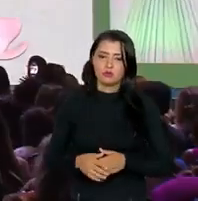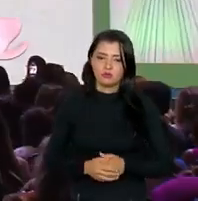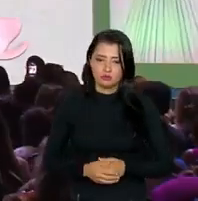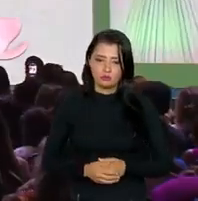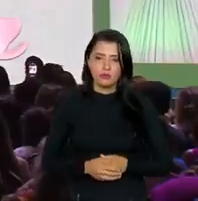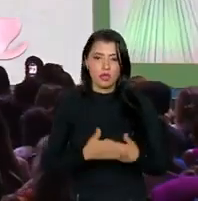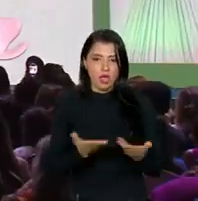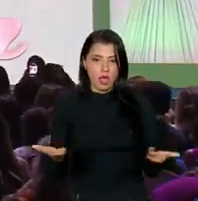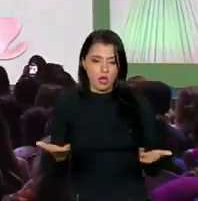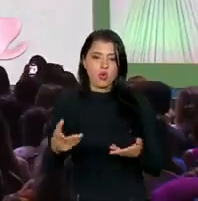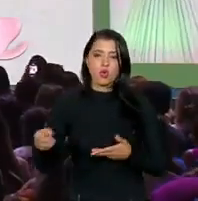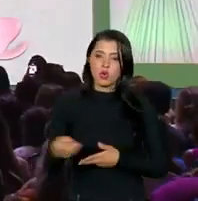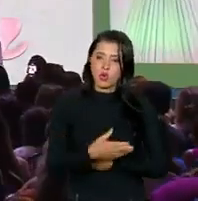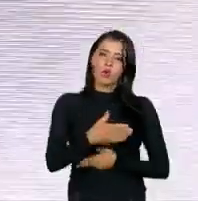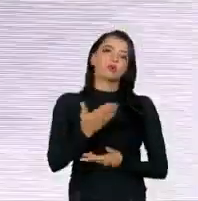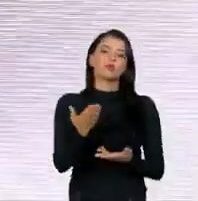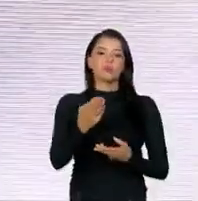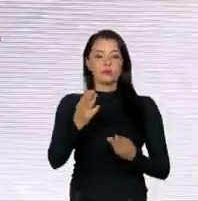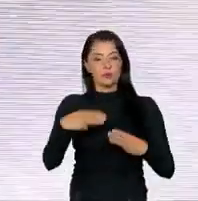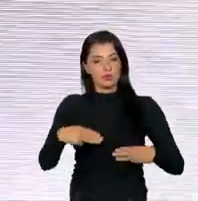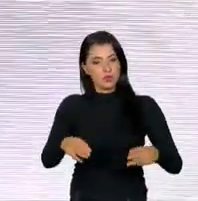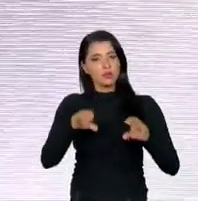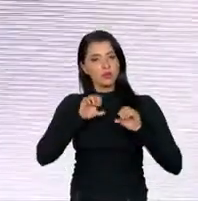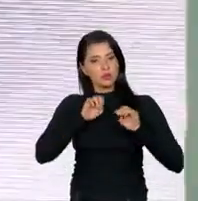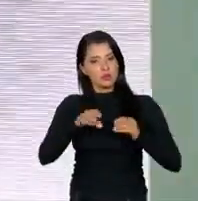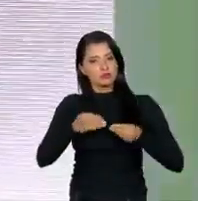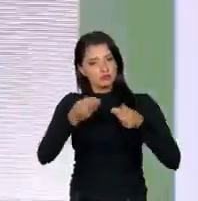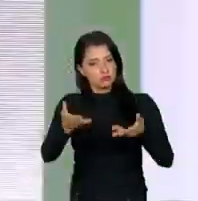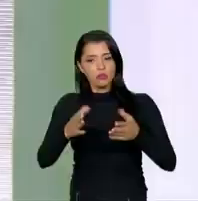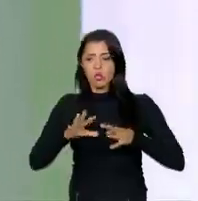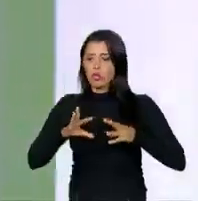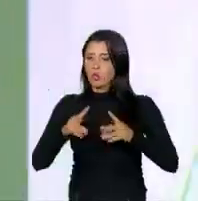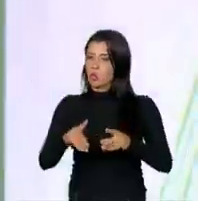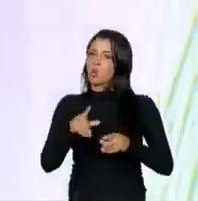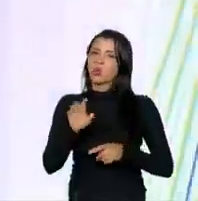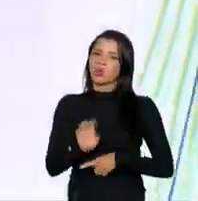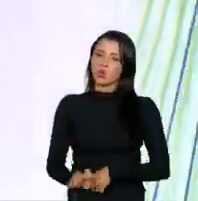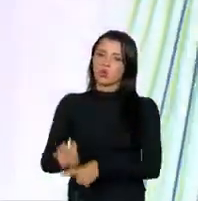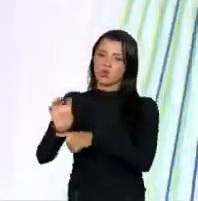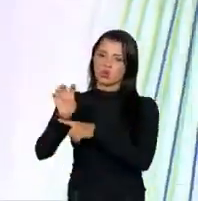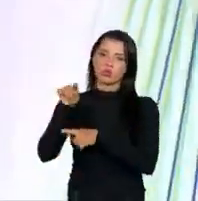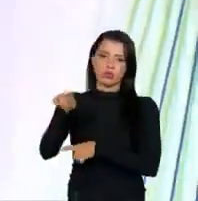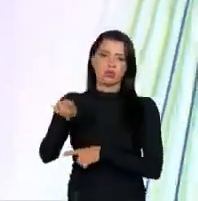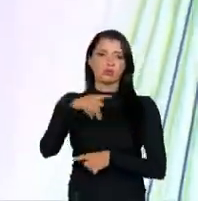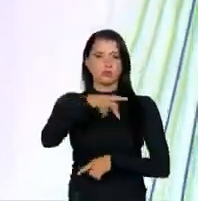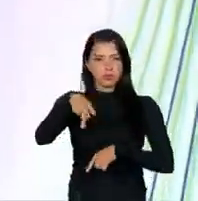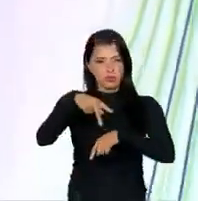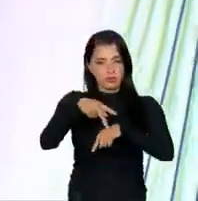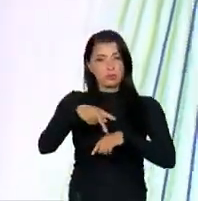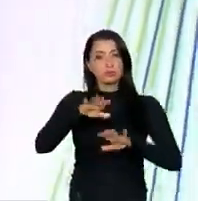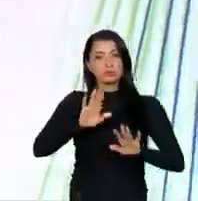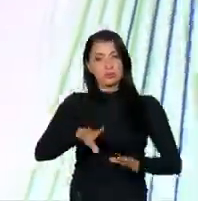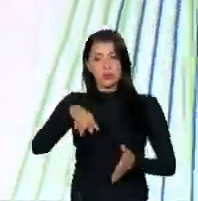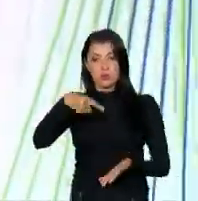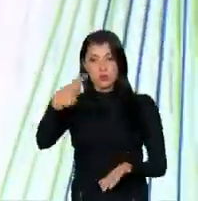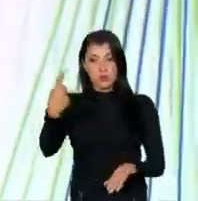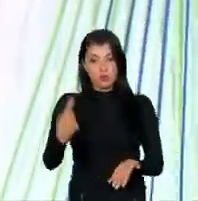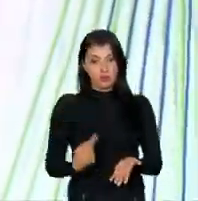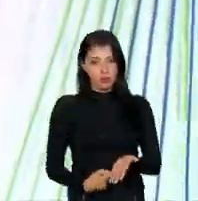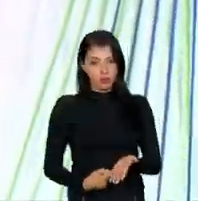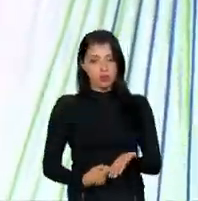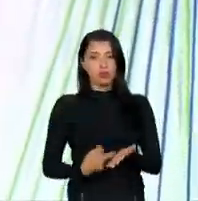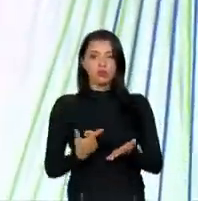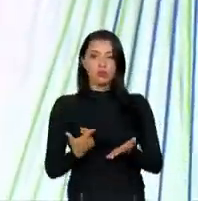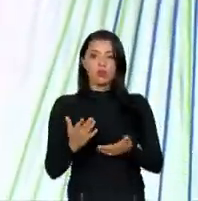atual Ministério da Educação tem dado, tem colocado para todos os entes federados nesse país. Então, o compromisso